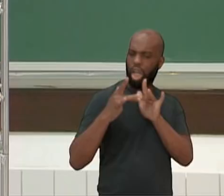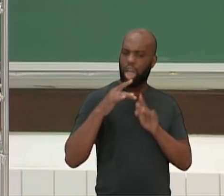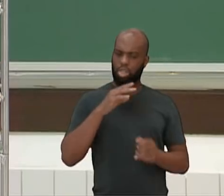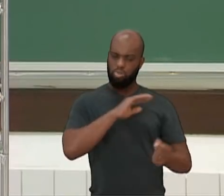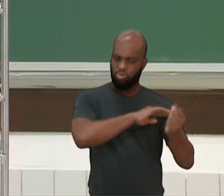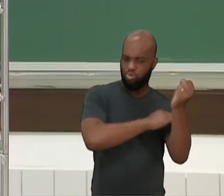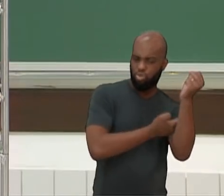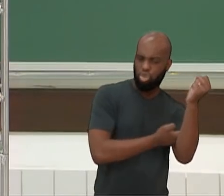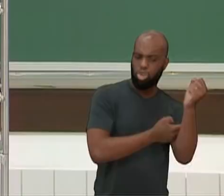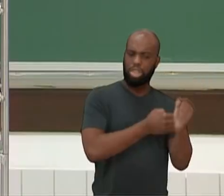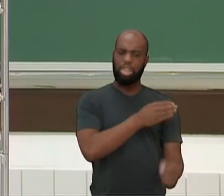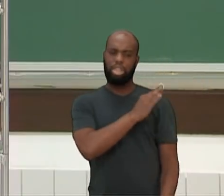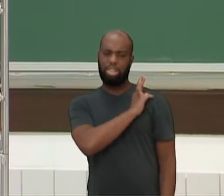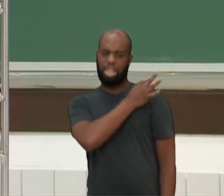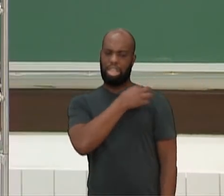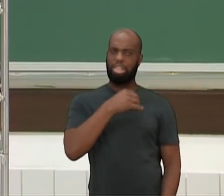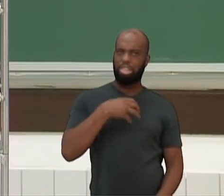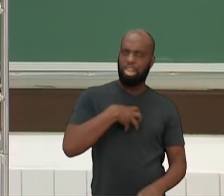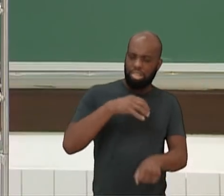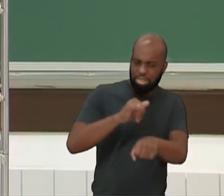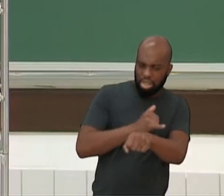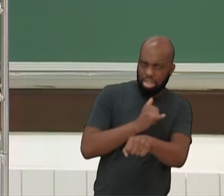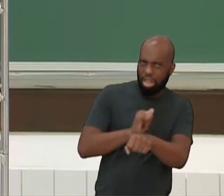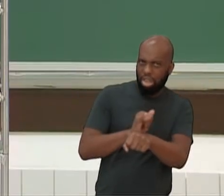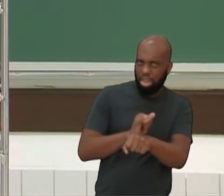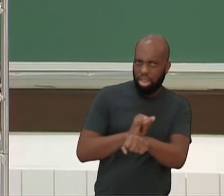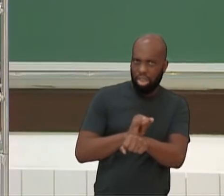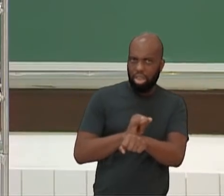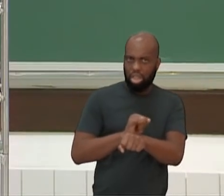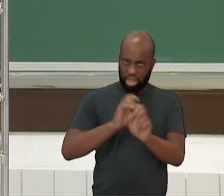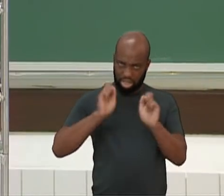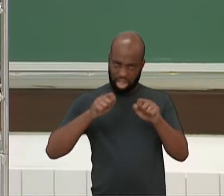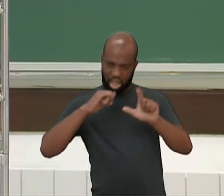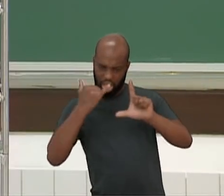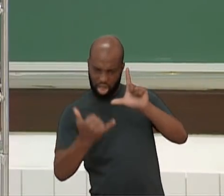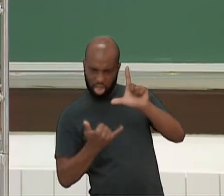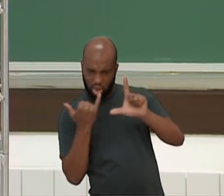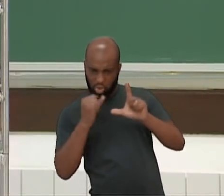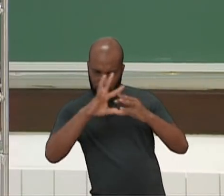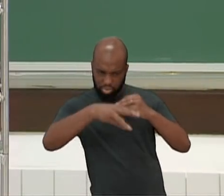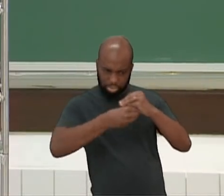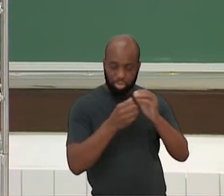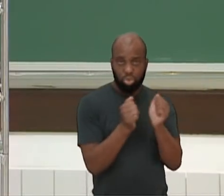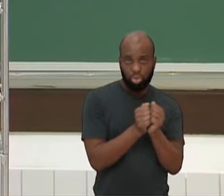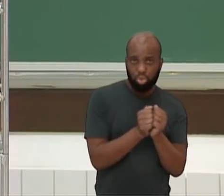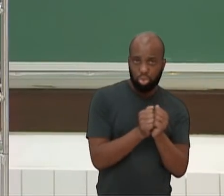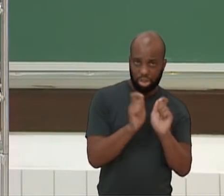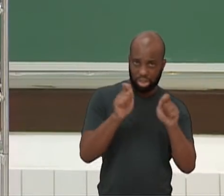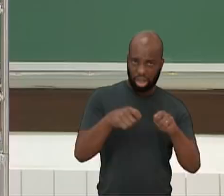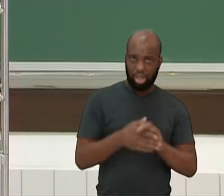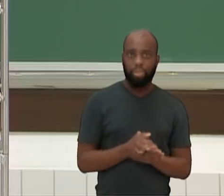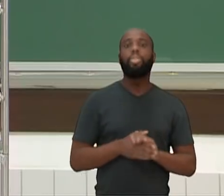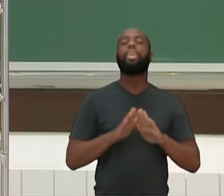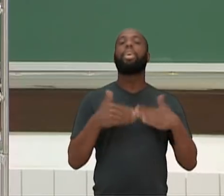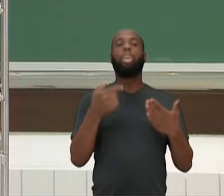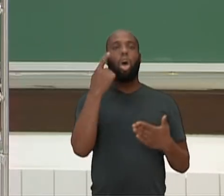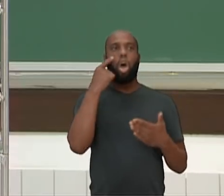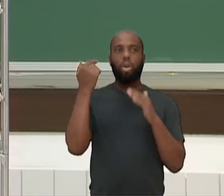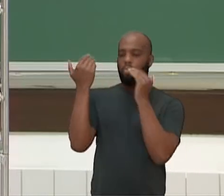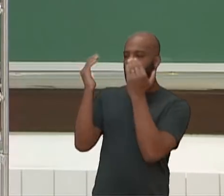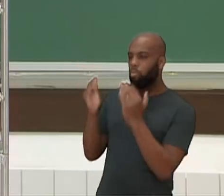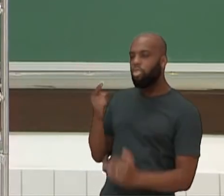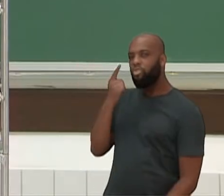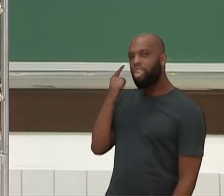atividade, eu posso brincar de alguma coisa e, ao mesmo tempo, estar aprendendo uma técnica da luta. Né? Analisa o